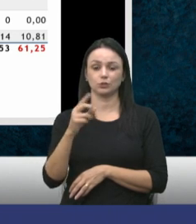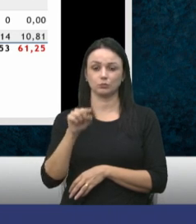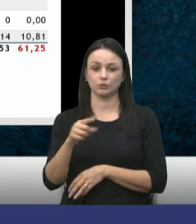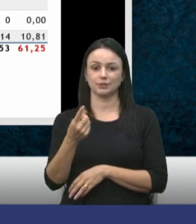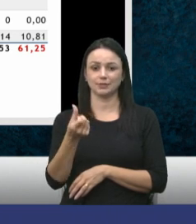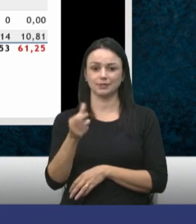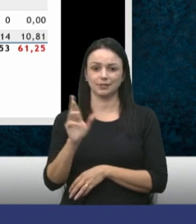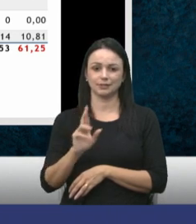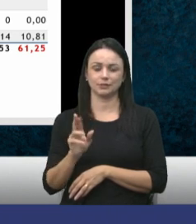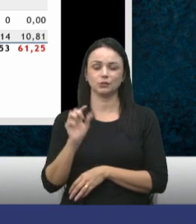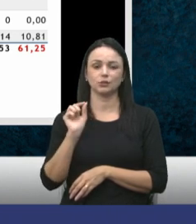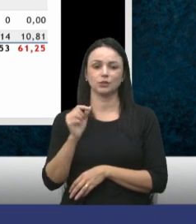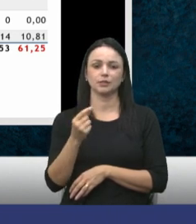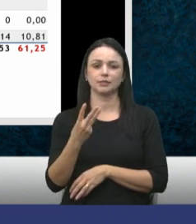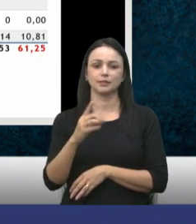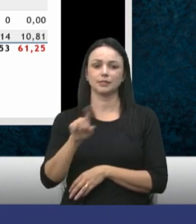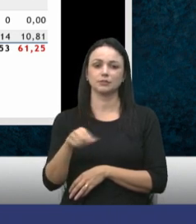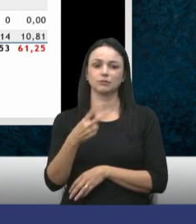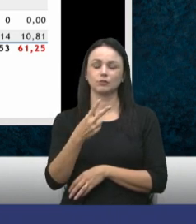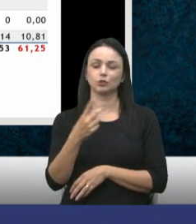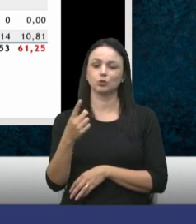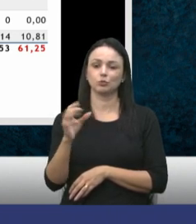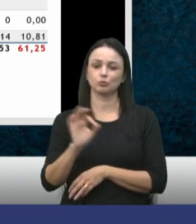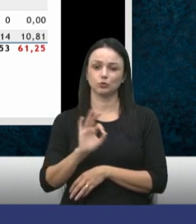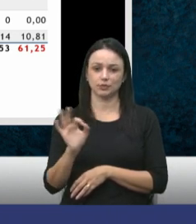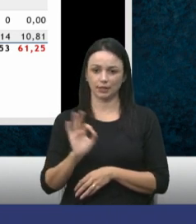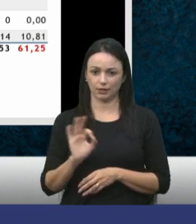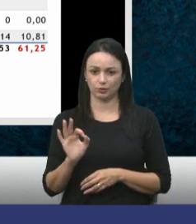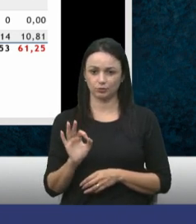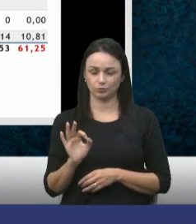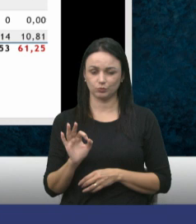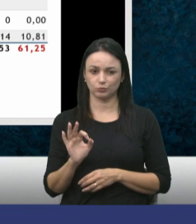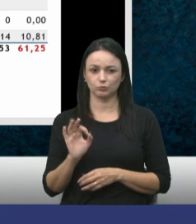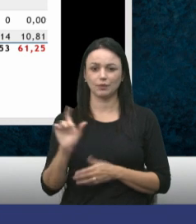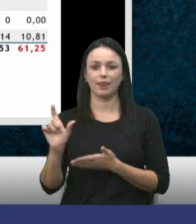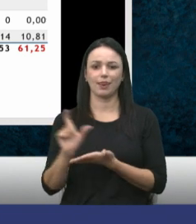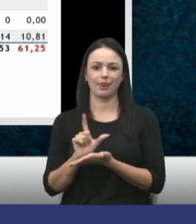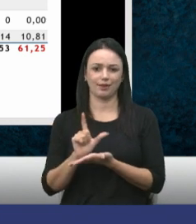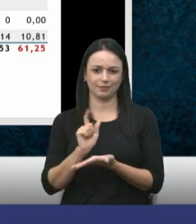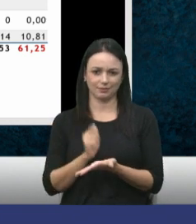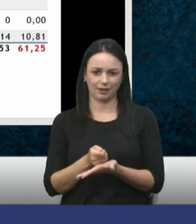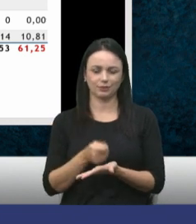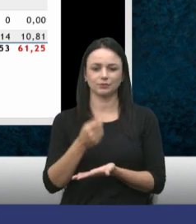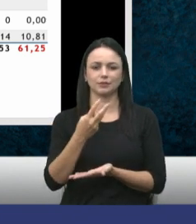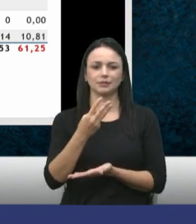3.882.016, que equivale a 13,21%. Liquidados, R$